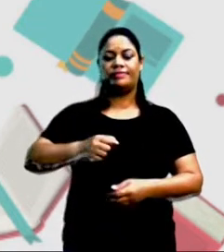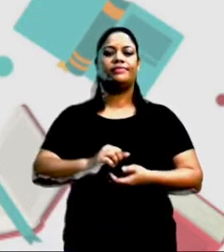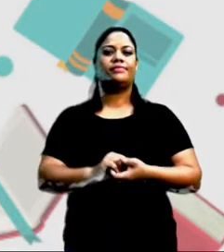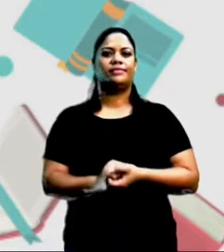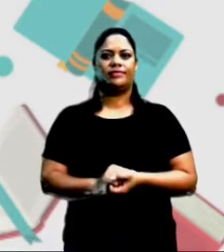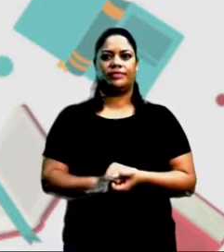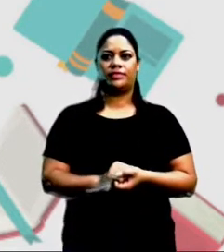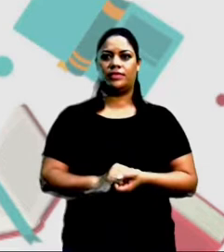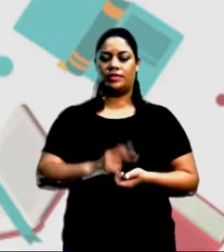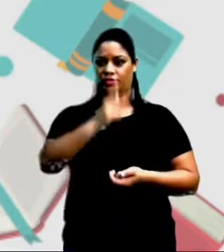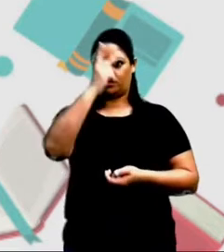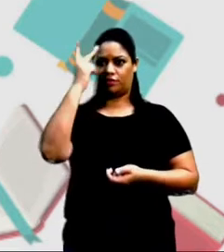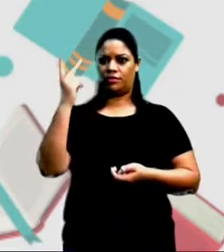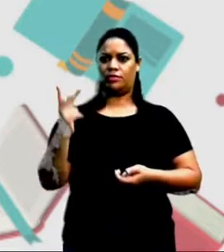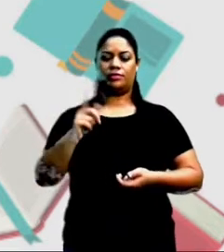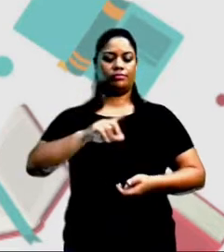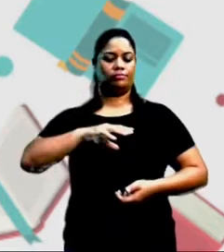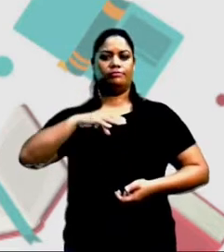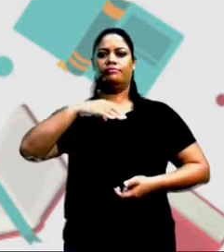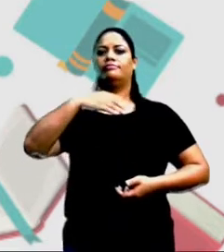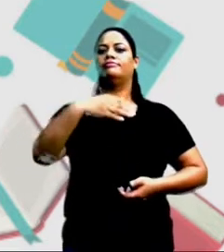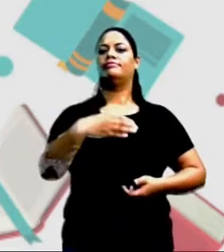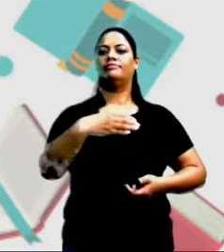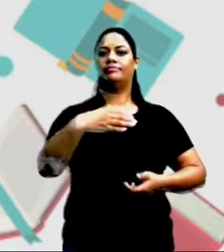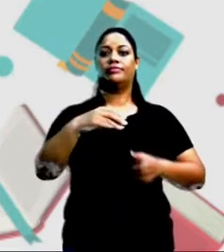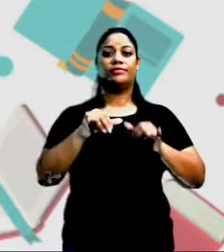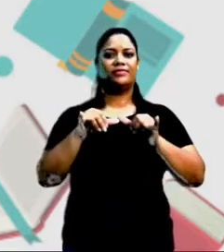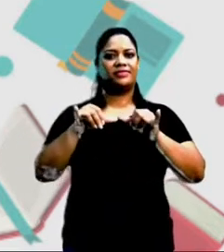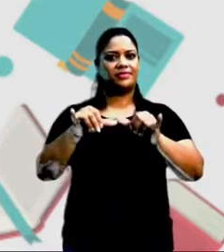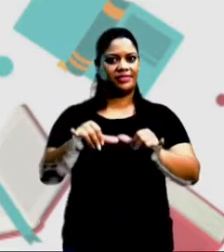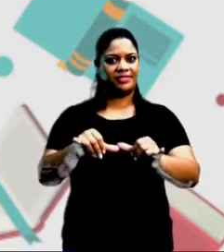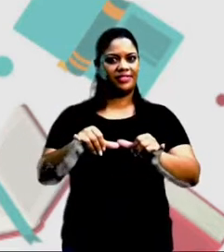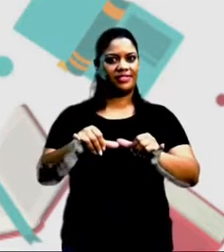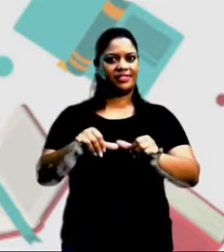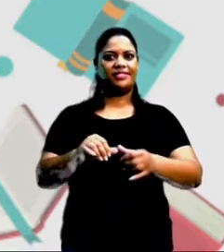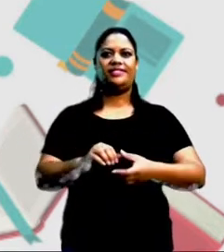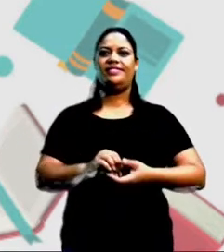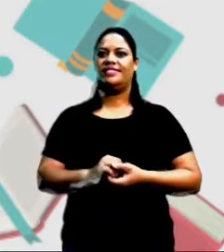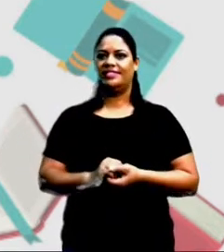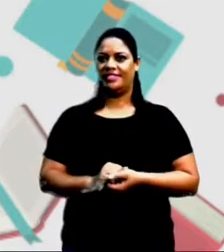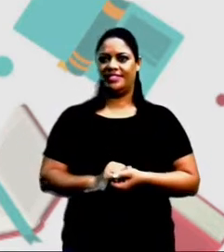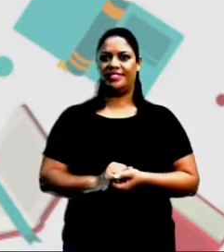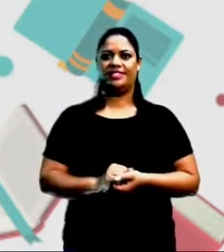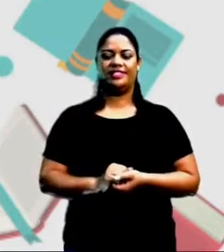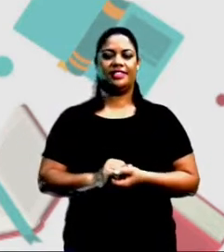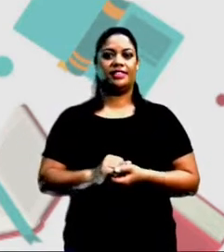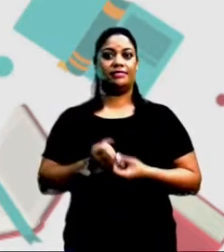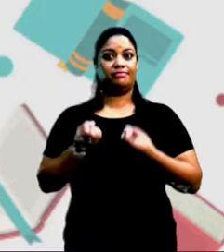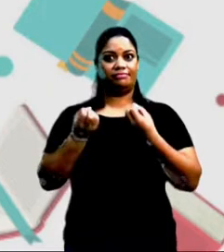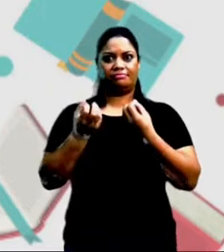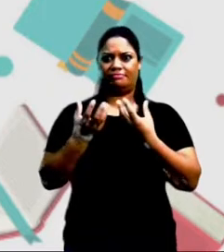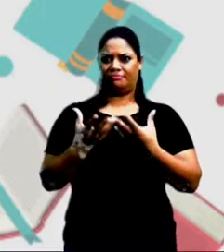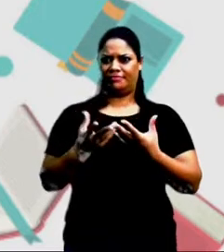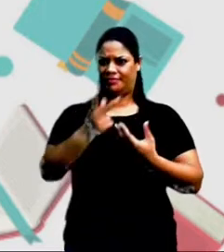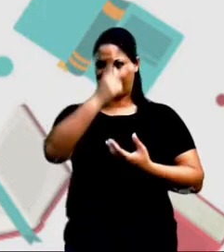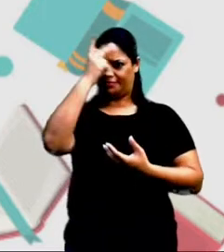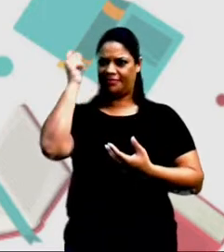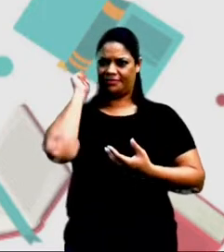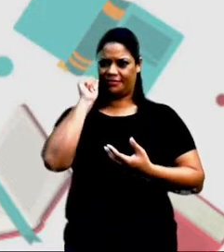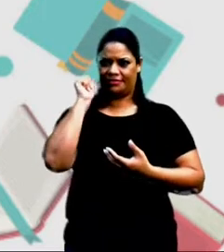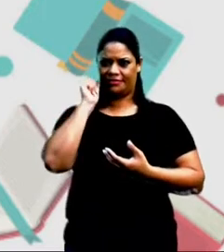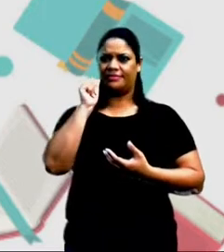eram motivo de orgulho das redes de supermercado e símbolo de status entre as donas de